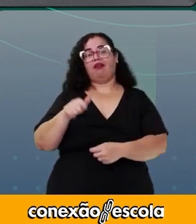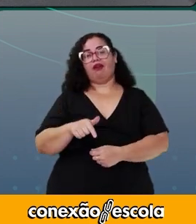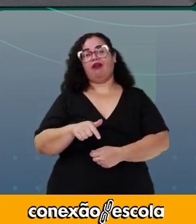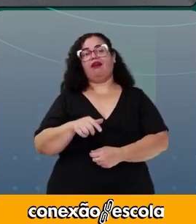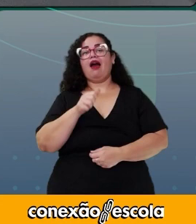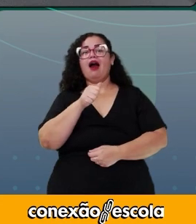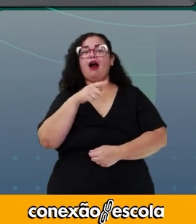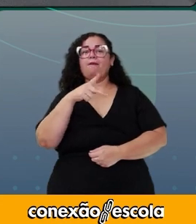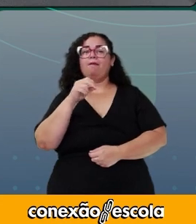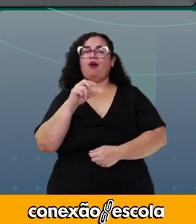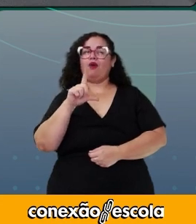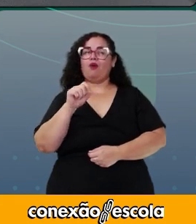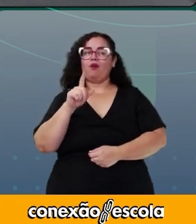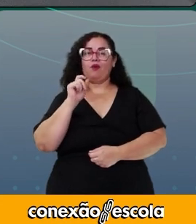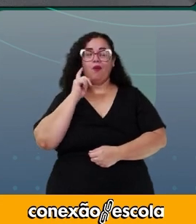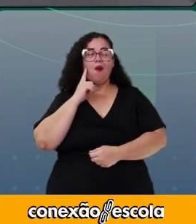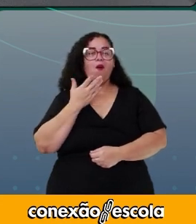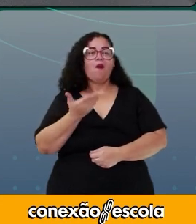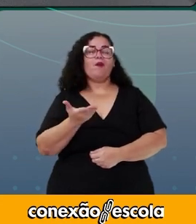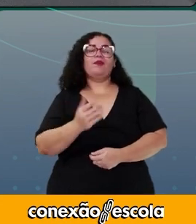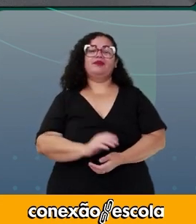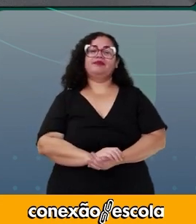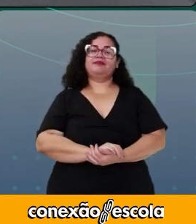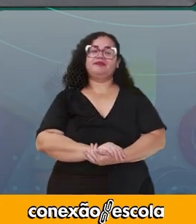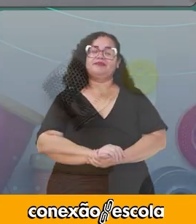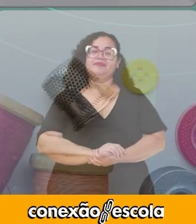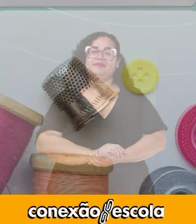Um Apólogo. Confere aí.